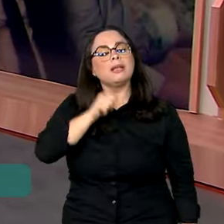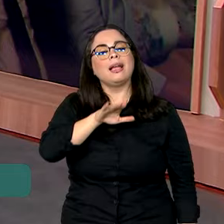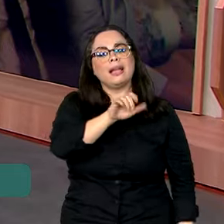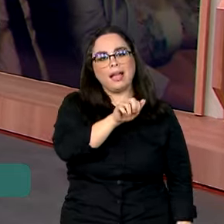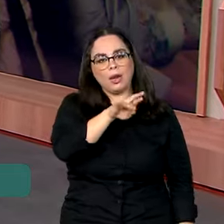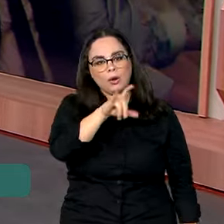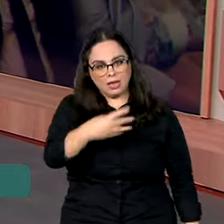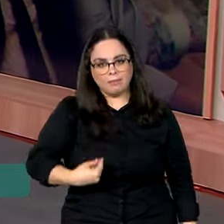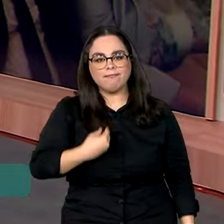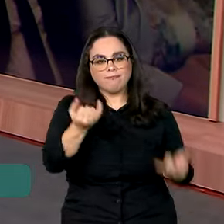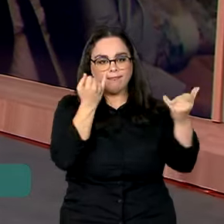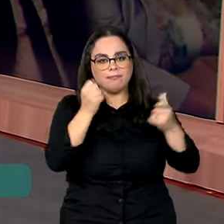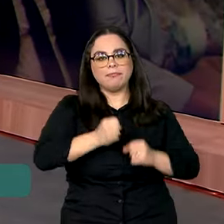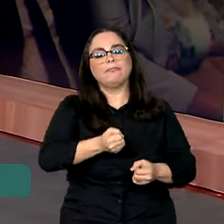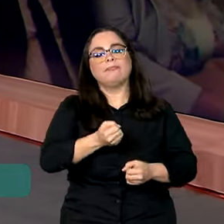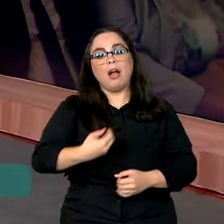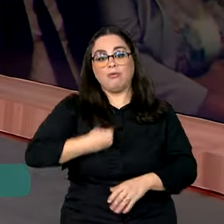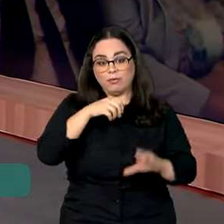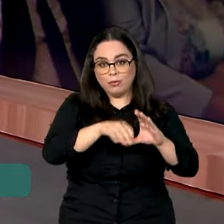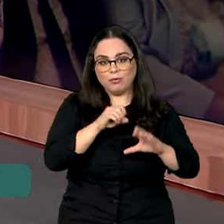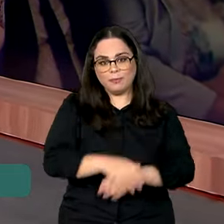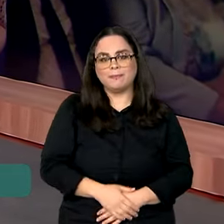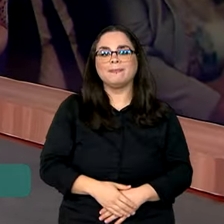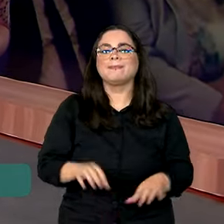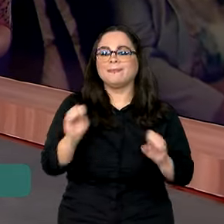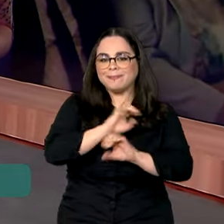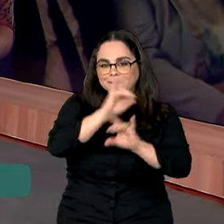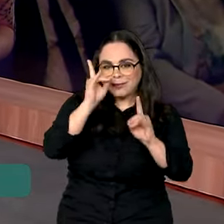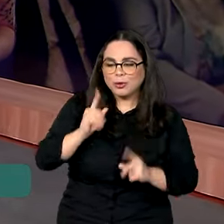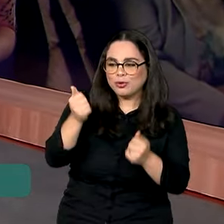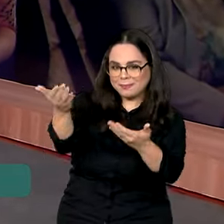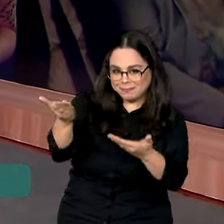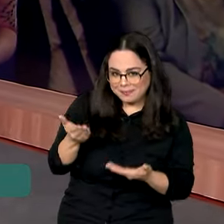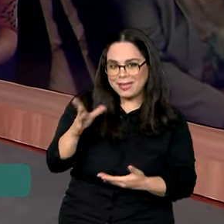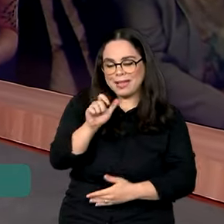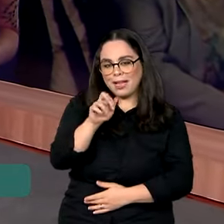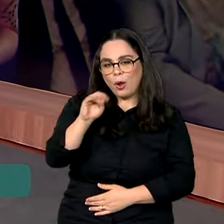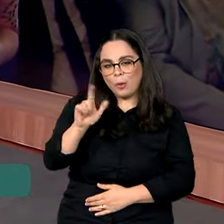as informações para a gente ao vivo. Ótimo dia para você, Carol.